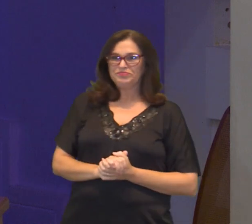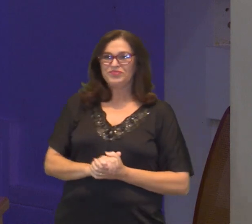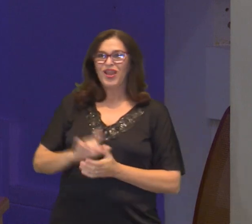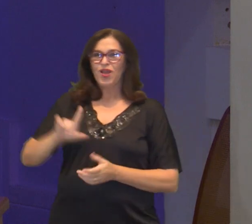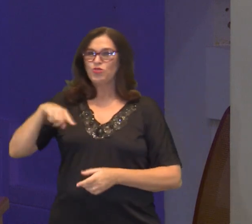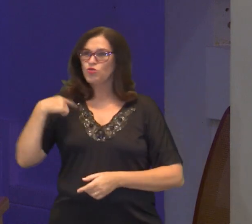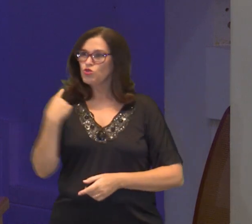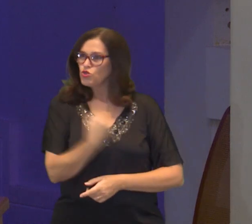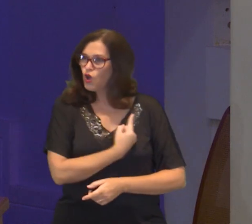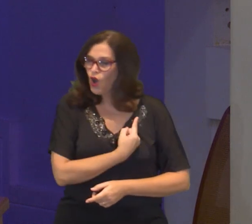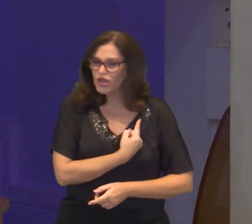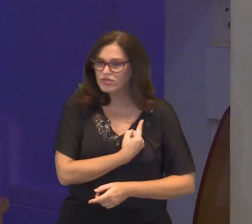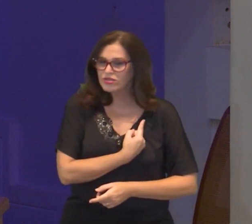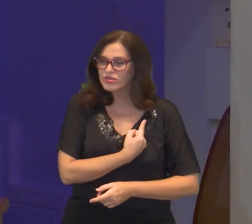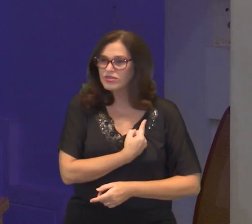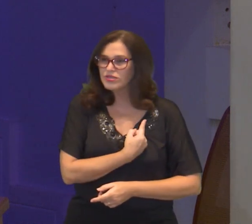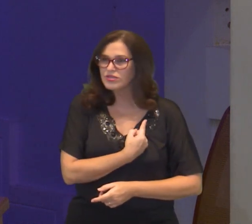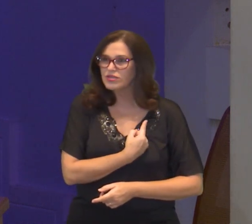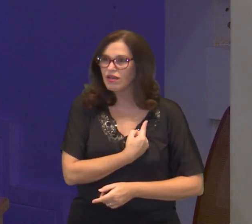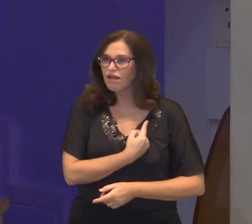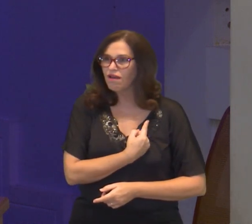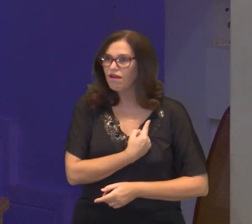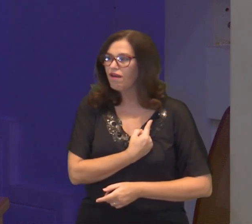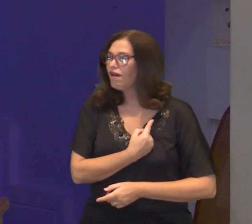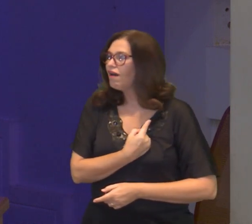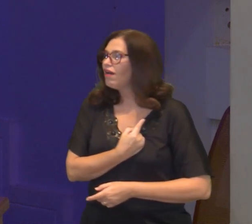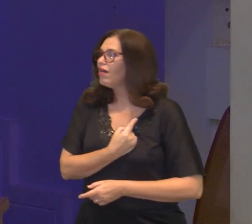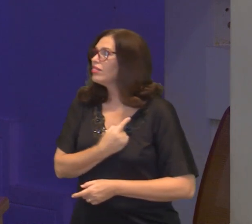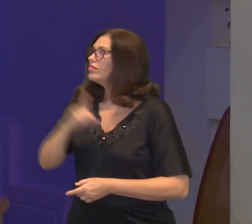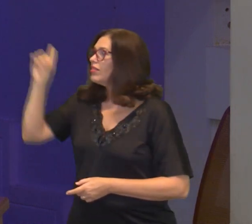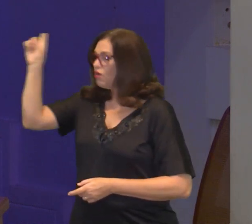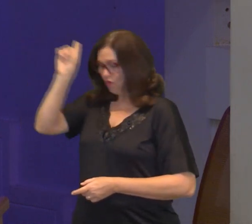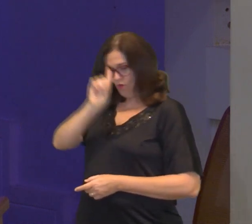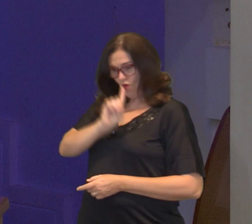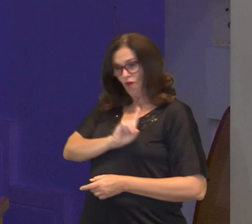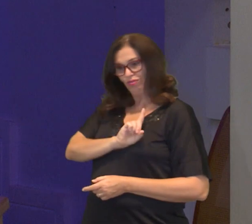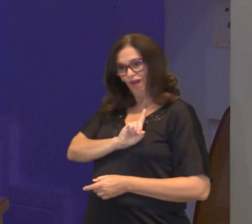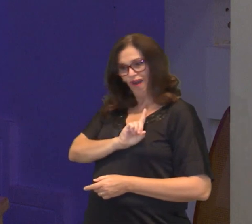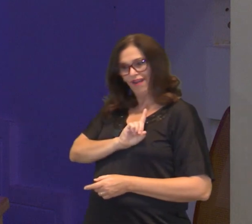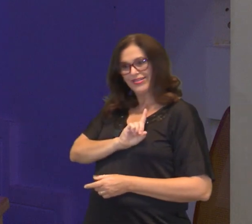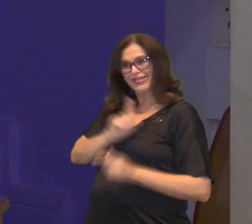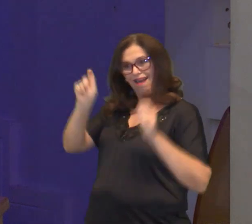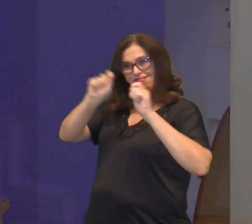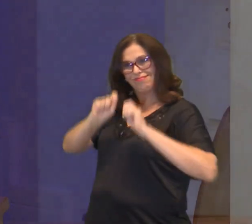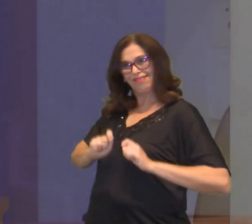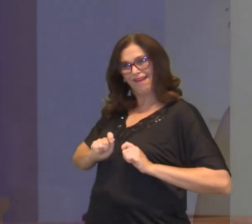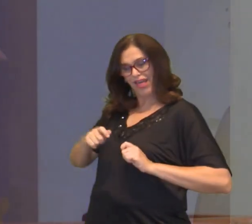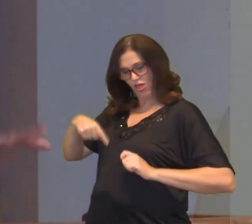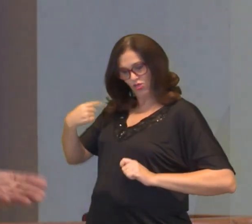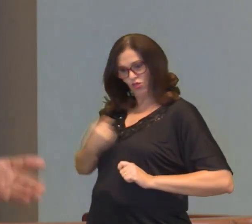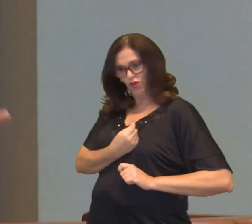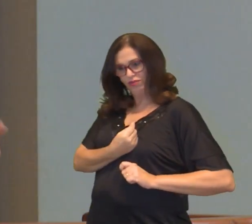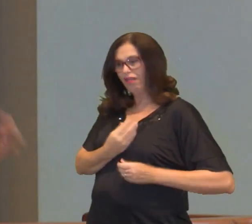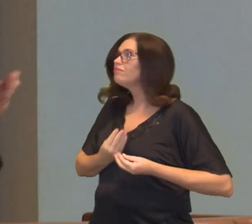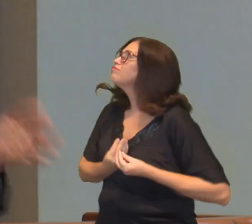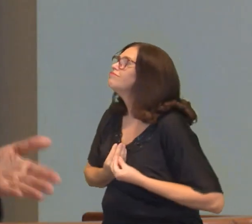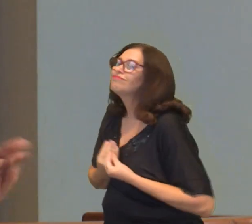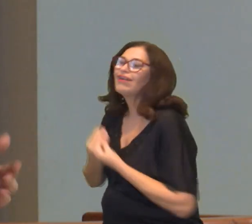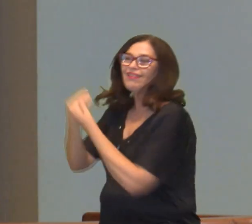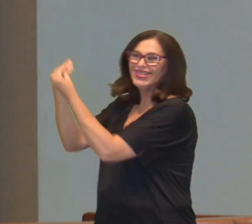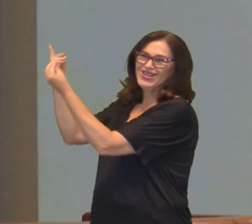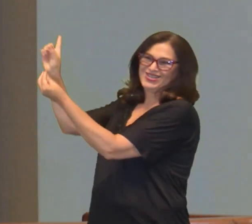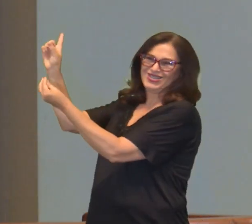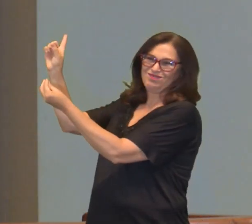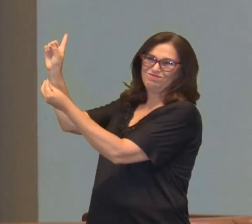Nós temos em nós a imagem de Deus, e a nossa vida deve ser tributada a